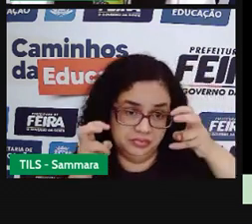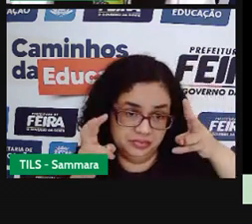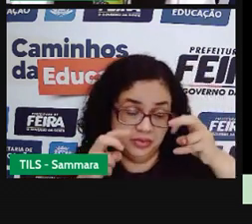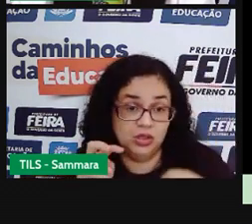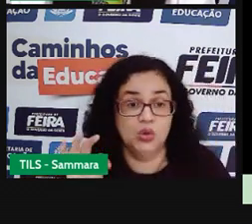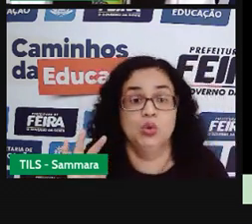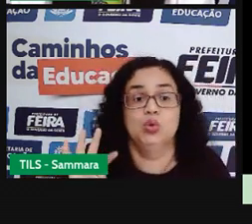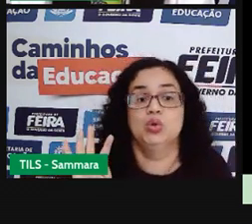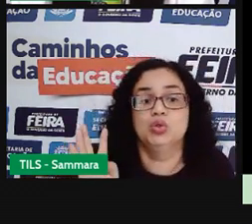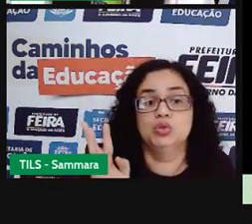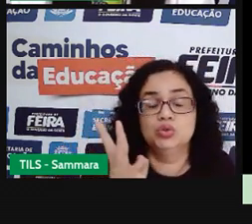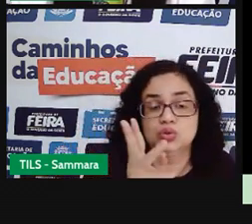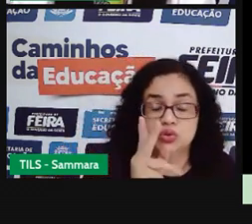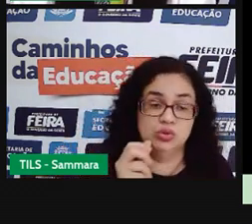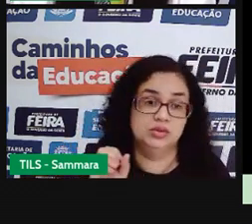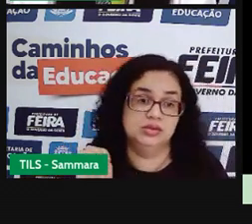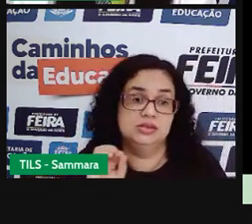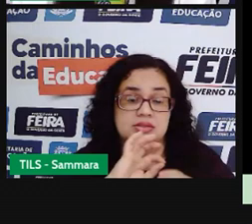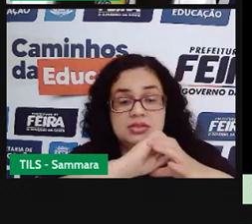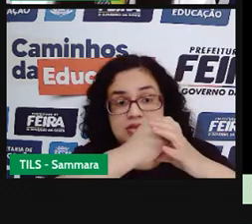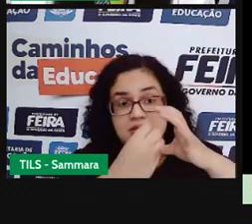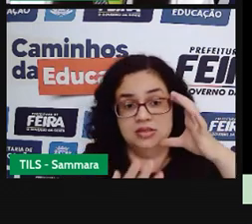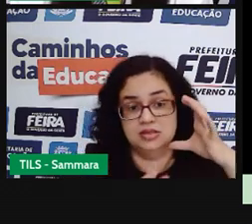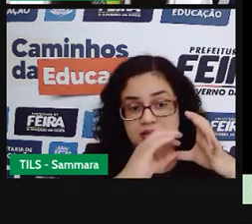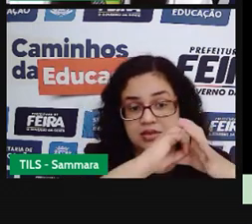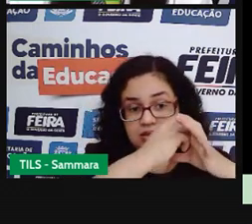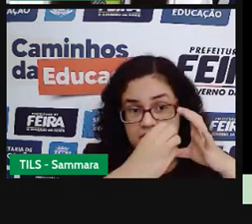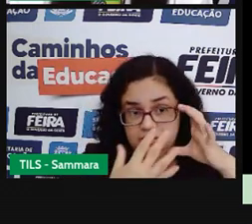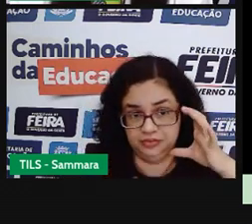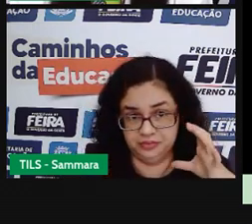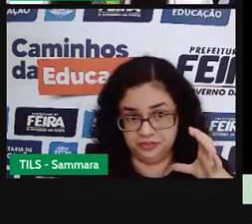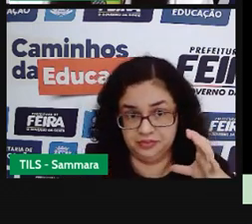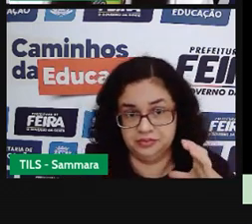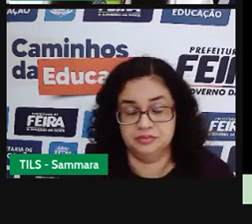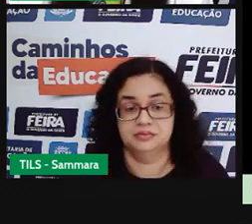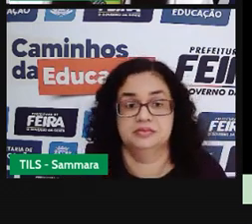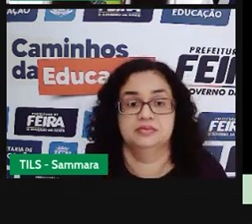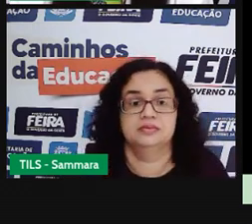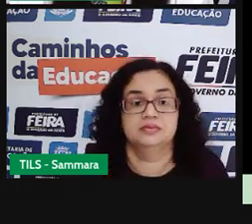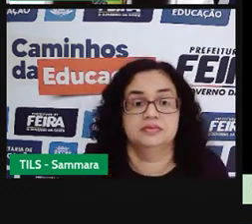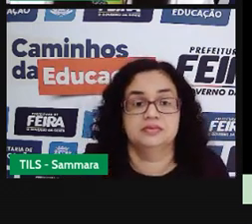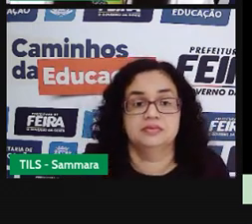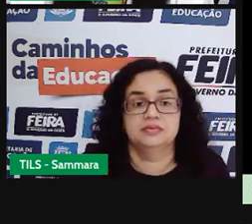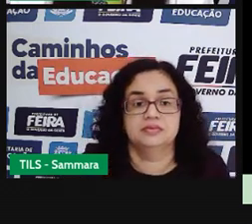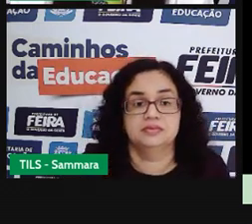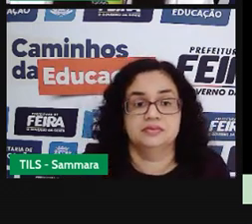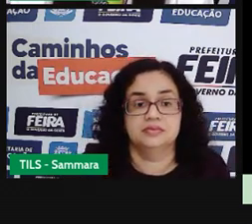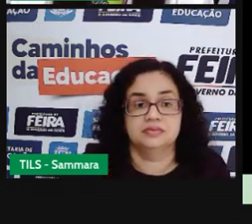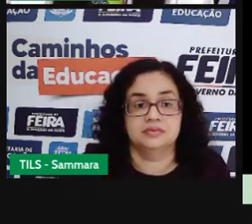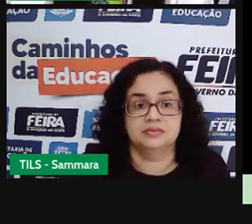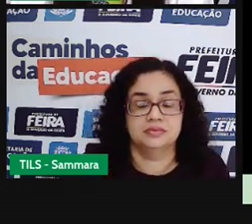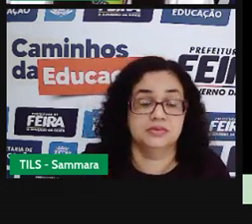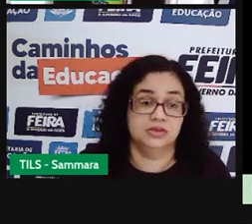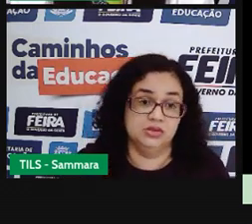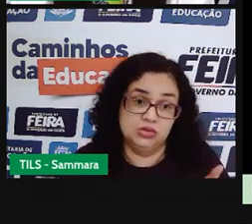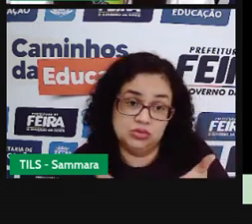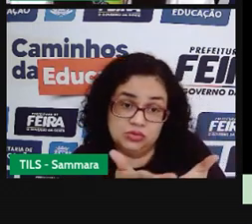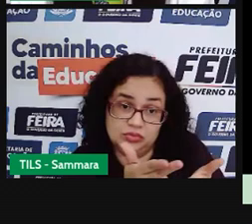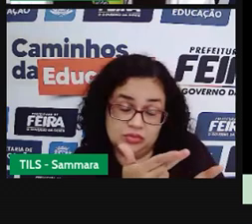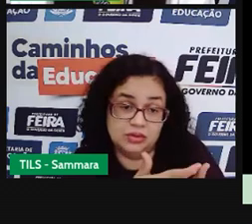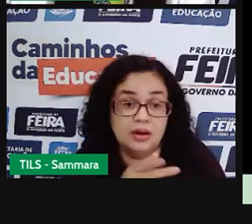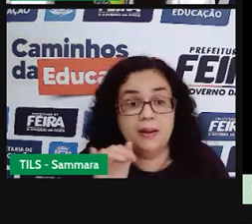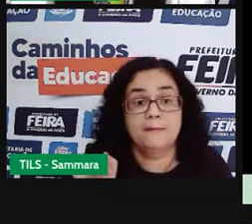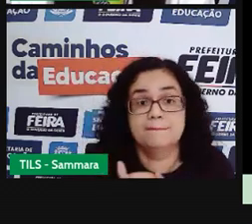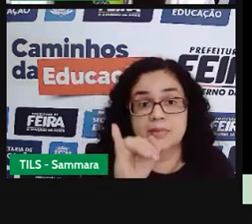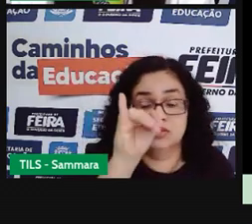todas essas formas né dentro da mesma figura é importante a gente saber se o daqui todos